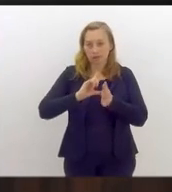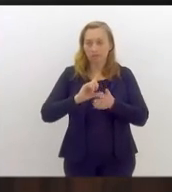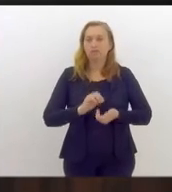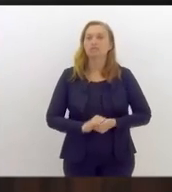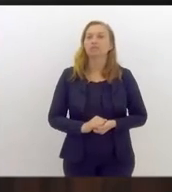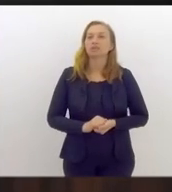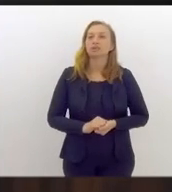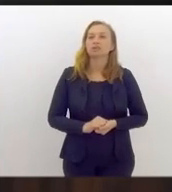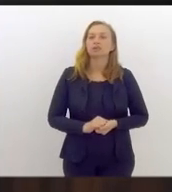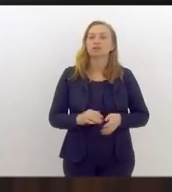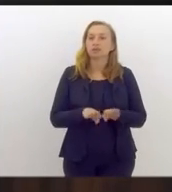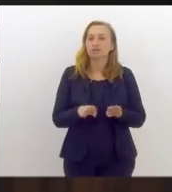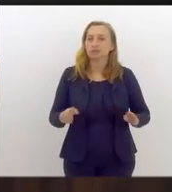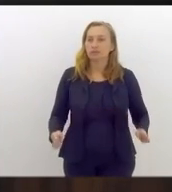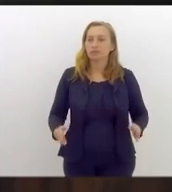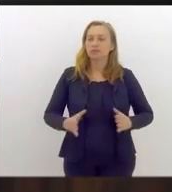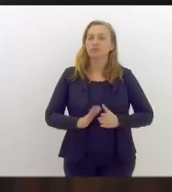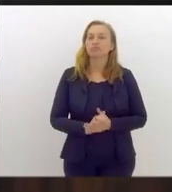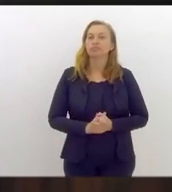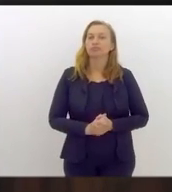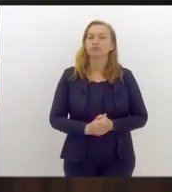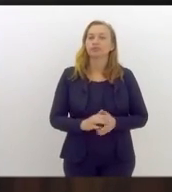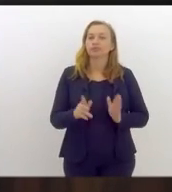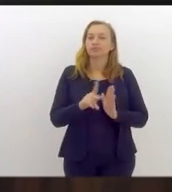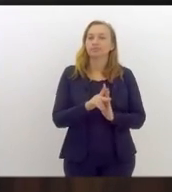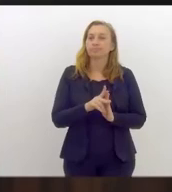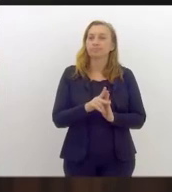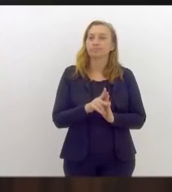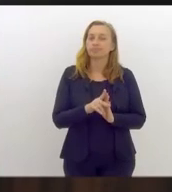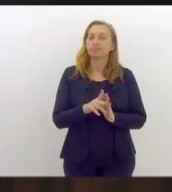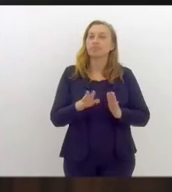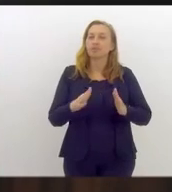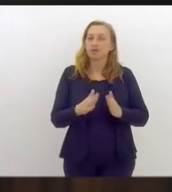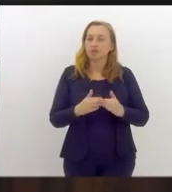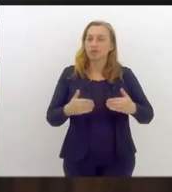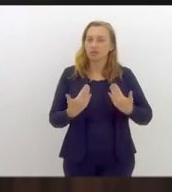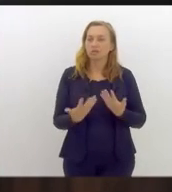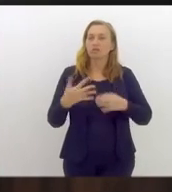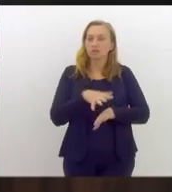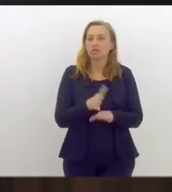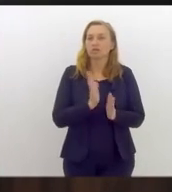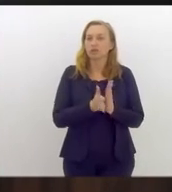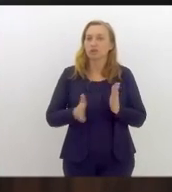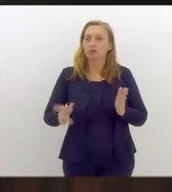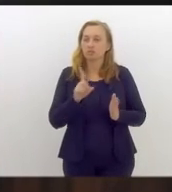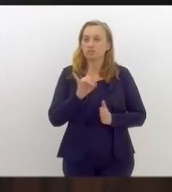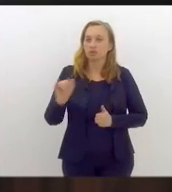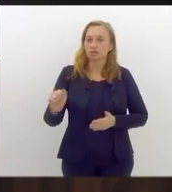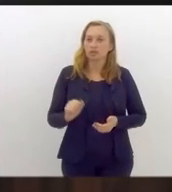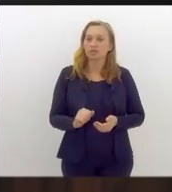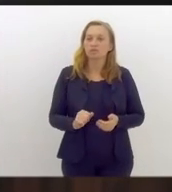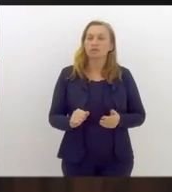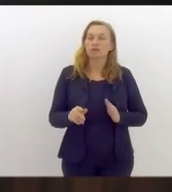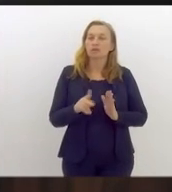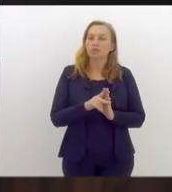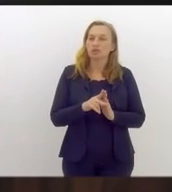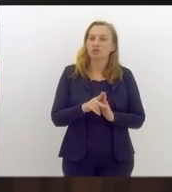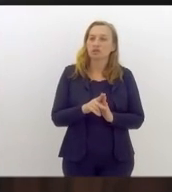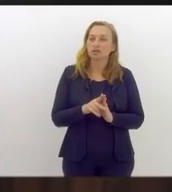antes, porém, há sobre a mesa projeto, requerimento de inclusão na ordem do dia do projeto